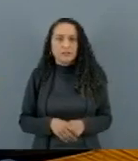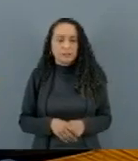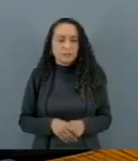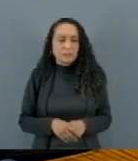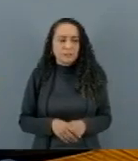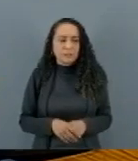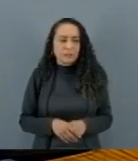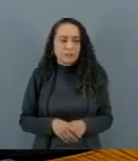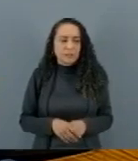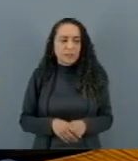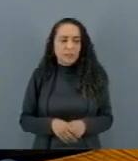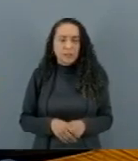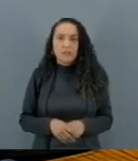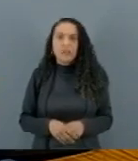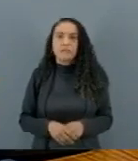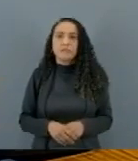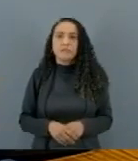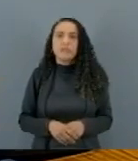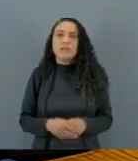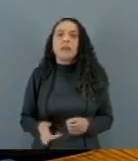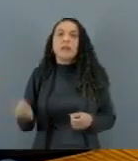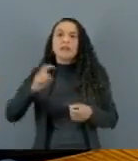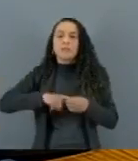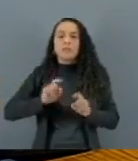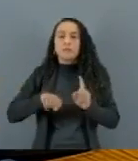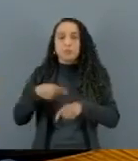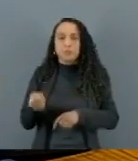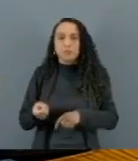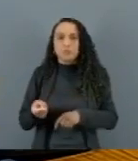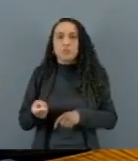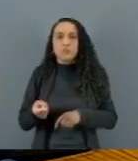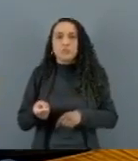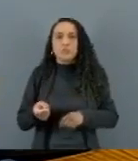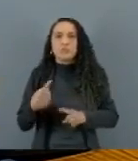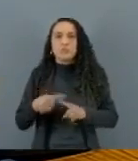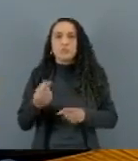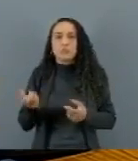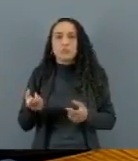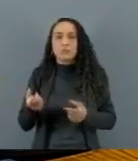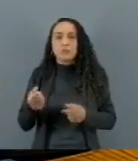né, mas volto meia hora depois e vou assistir aqui o nosso